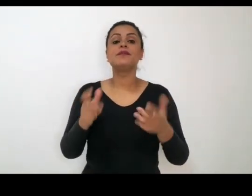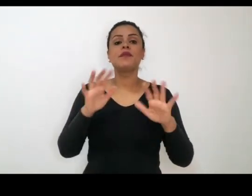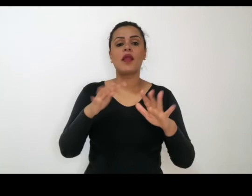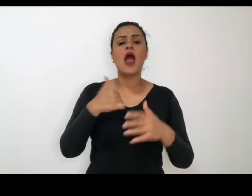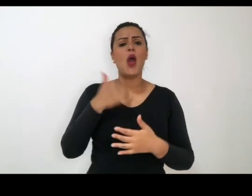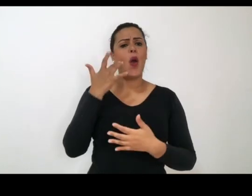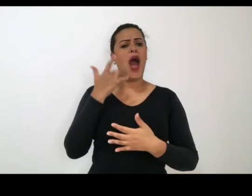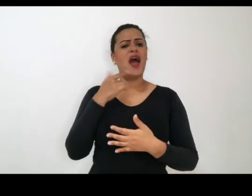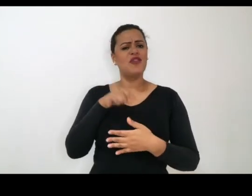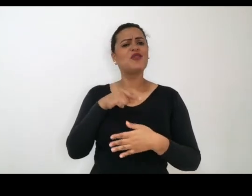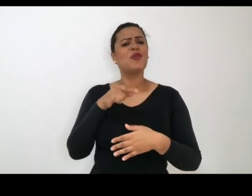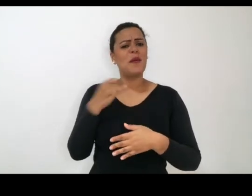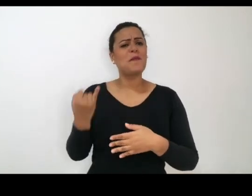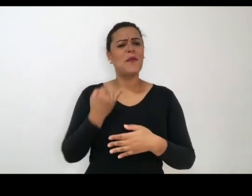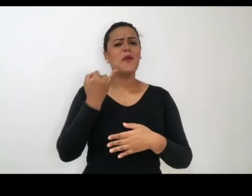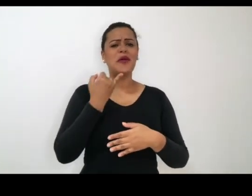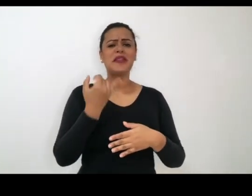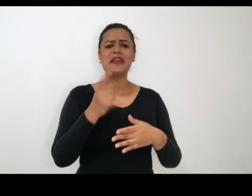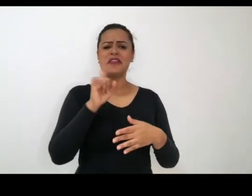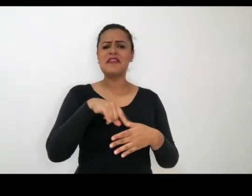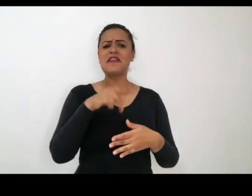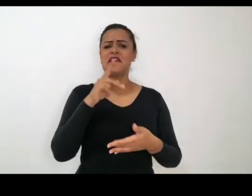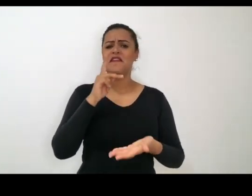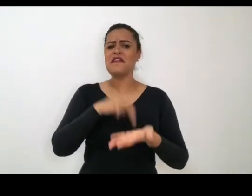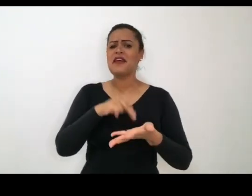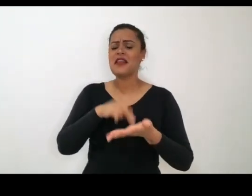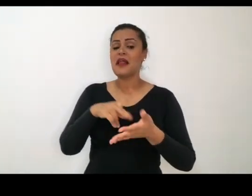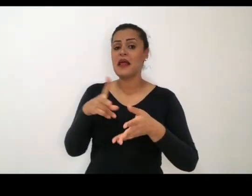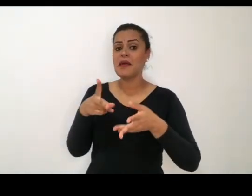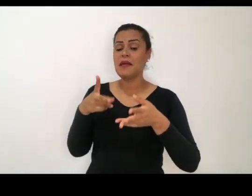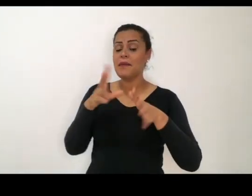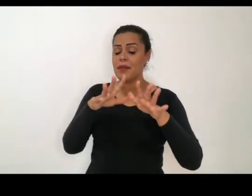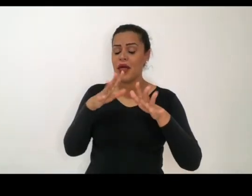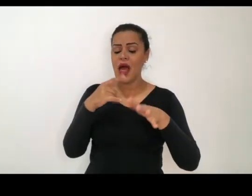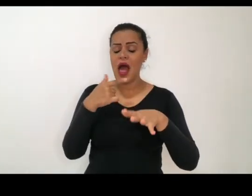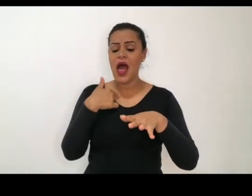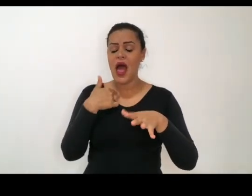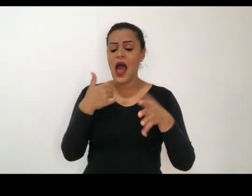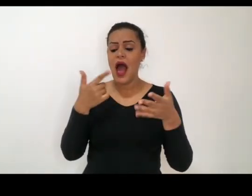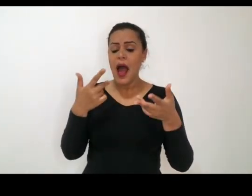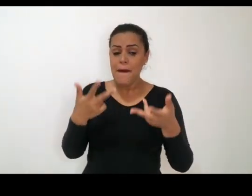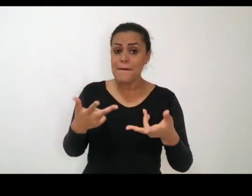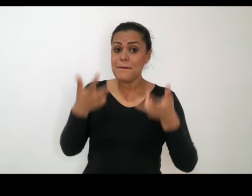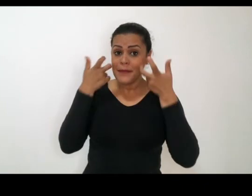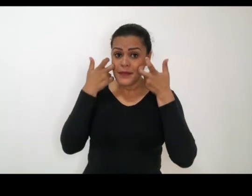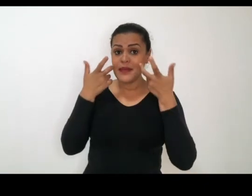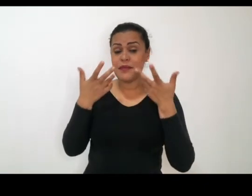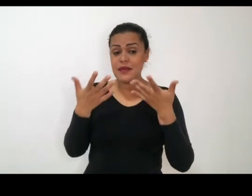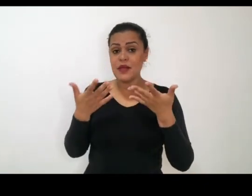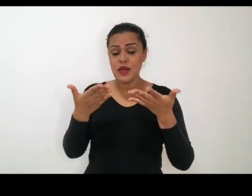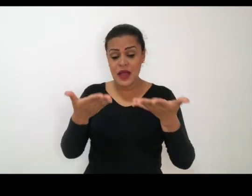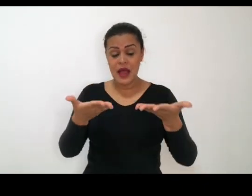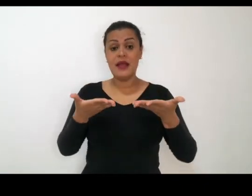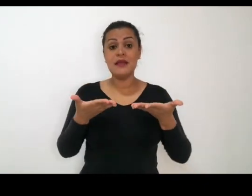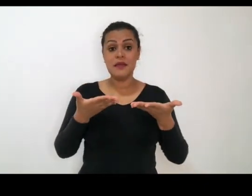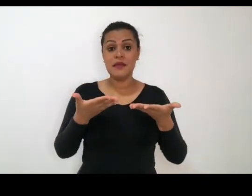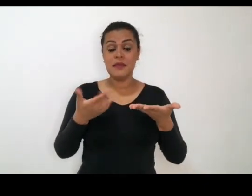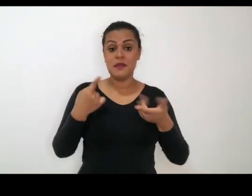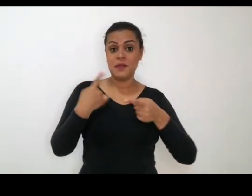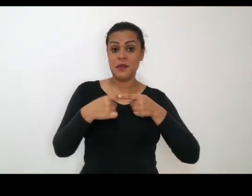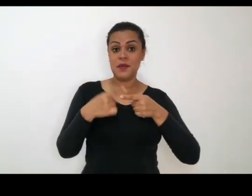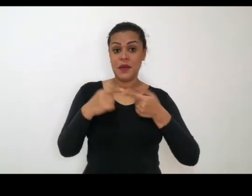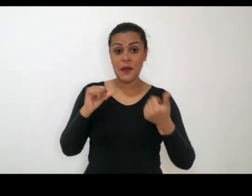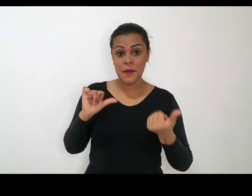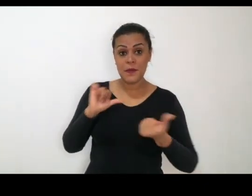né? E da recepção também, né? Porque muda desde o corpo ao vivo até essas